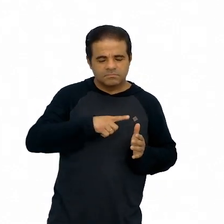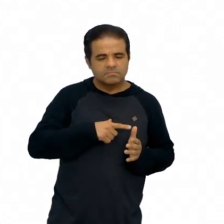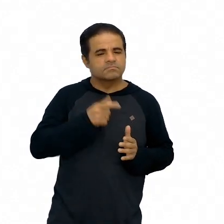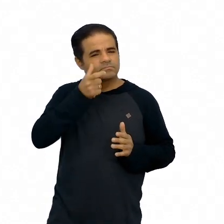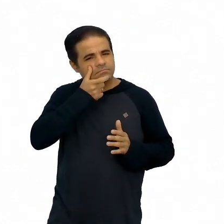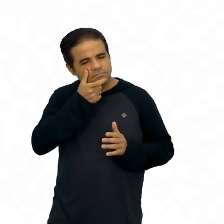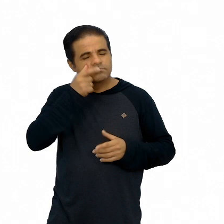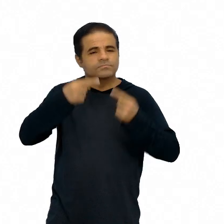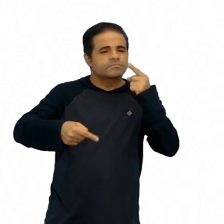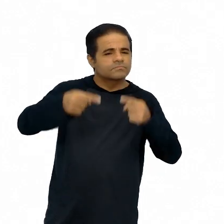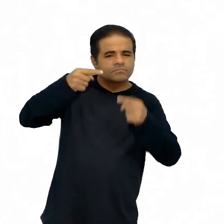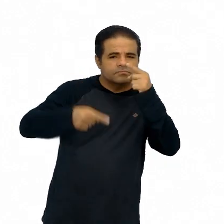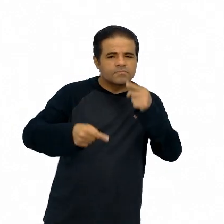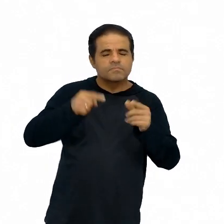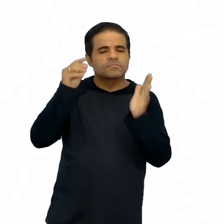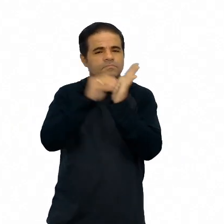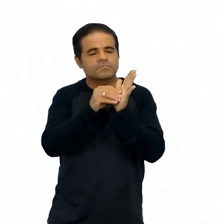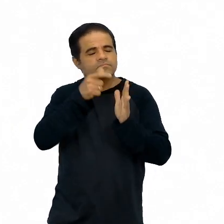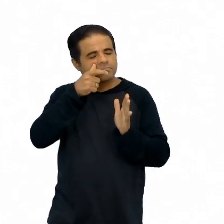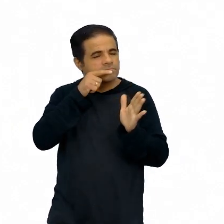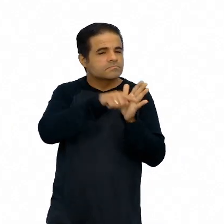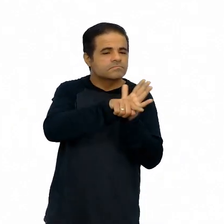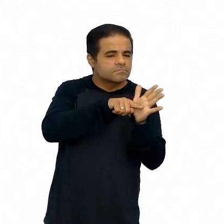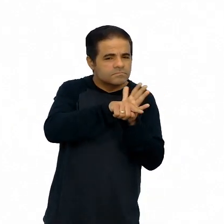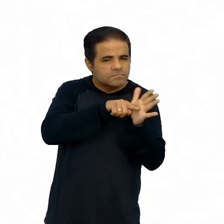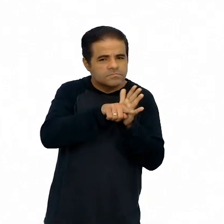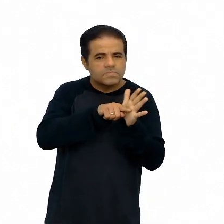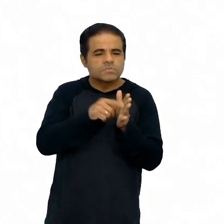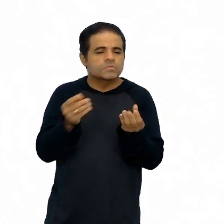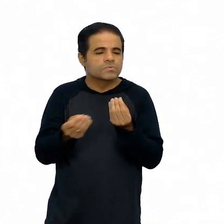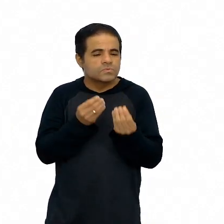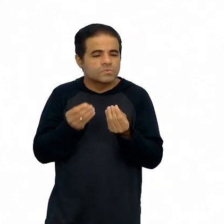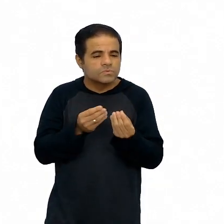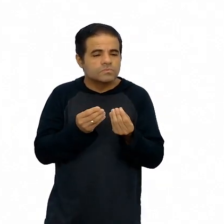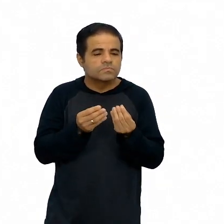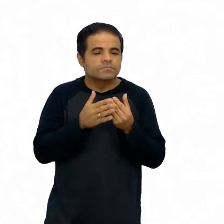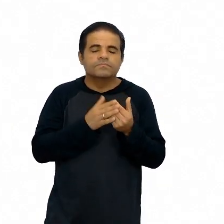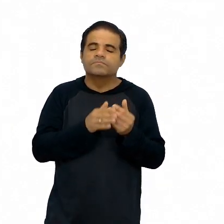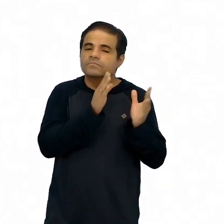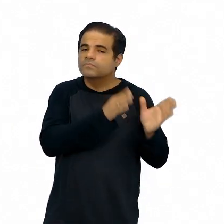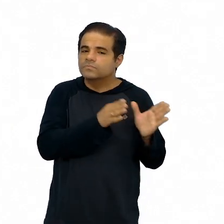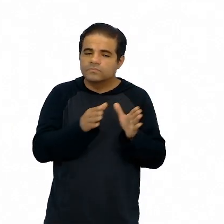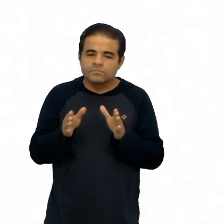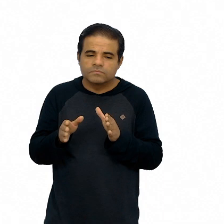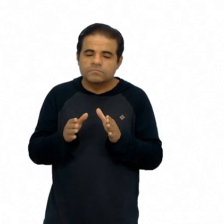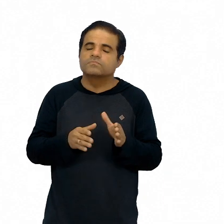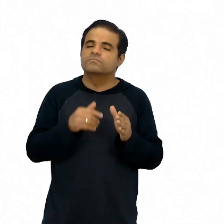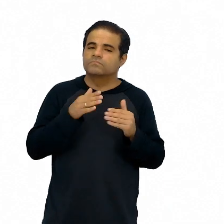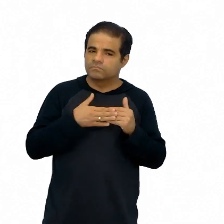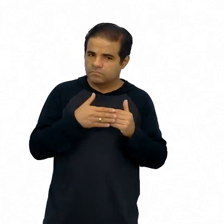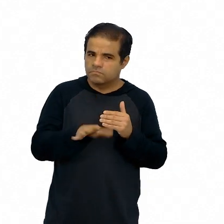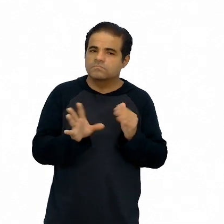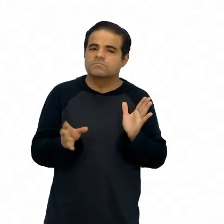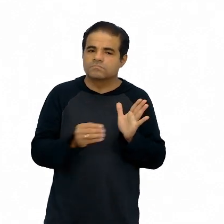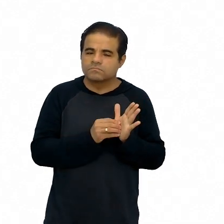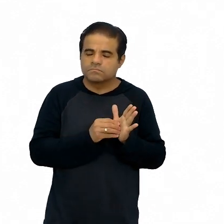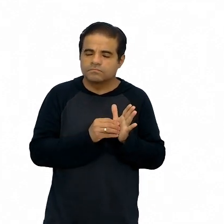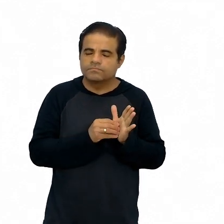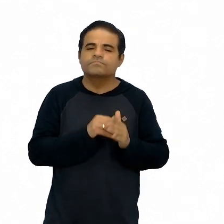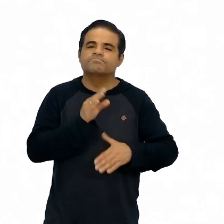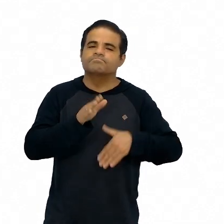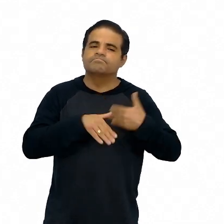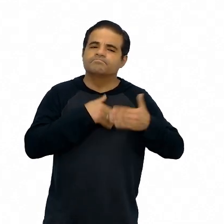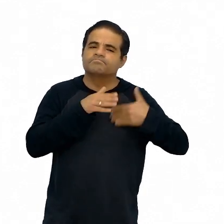conversar, discutir e verificar como que essa sequência 6 será